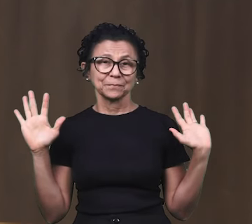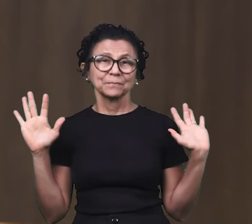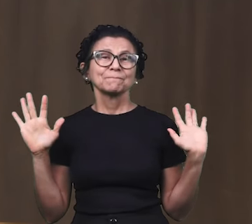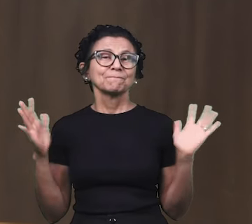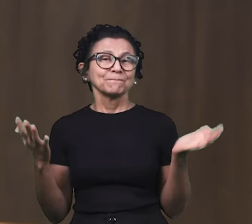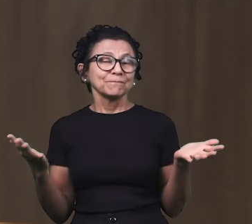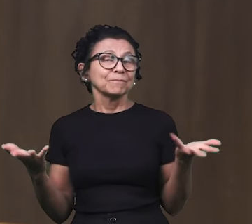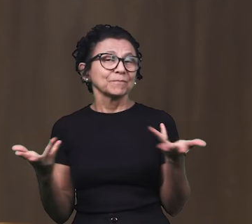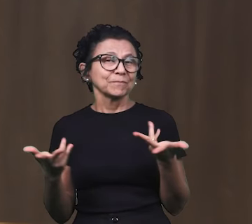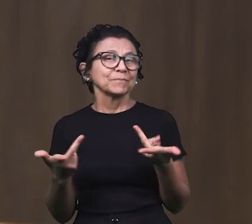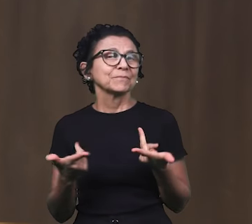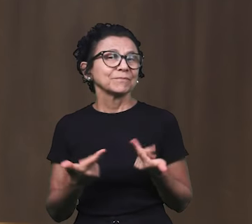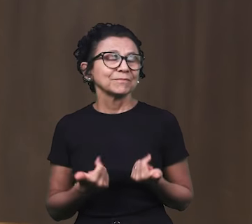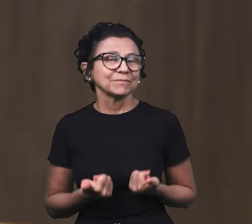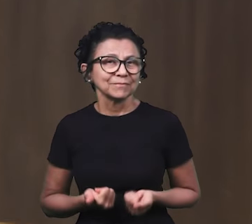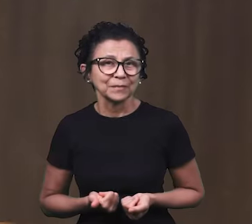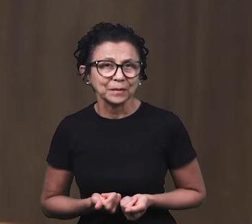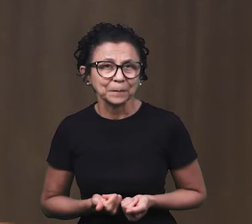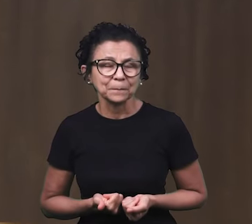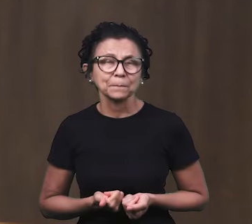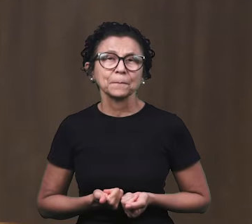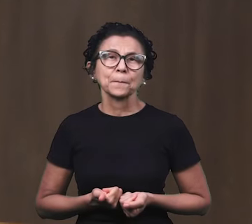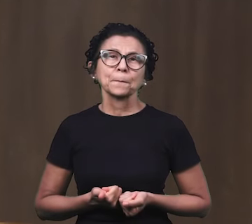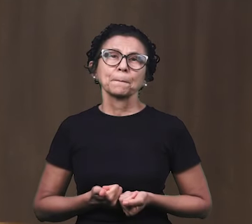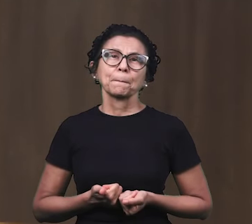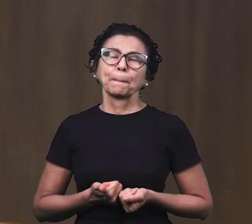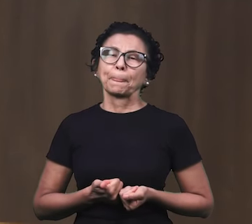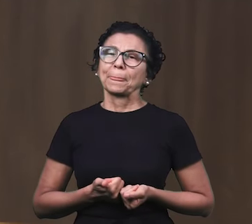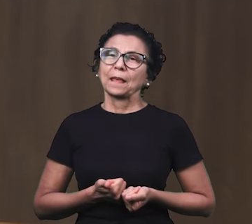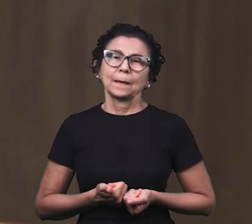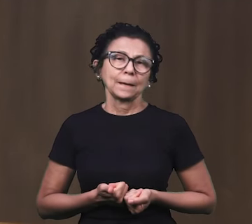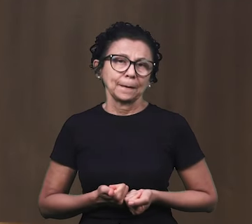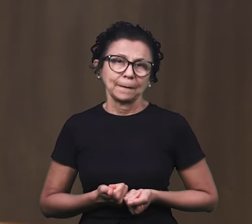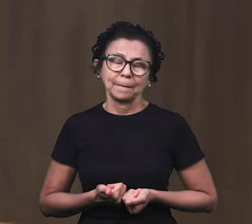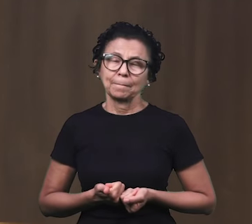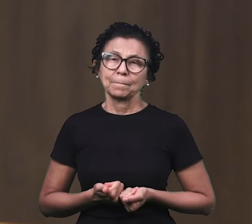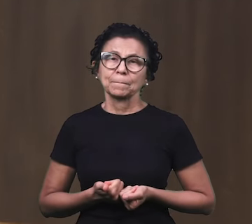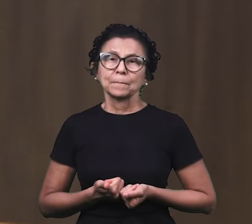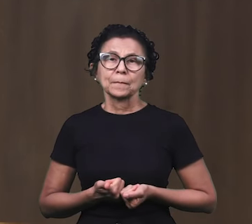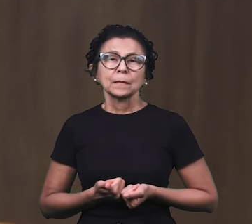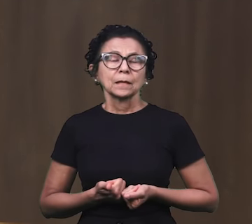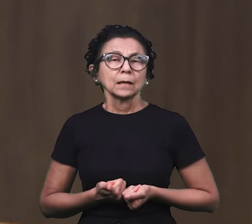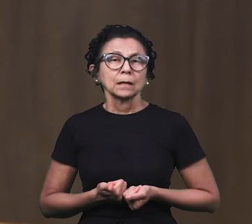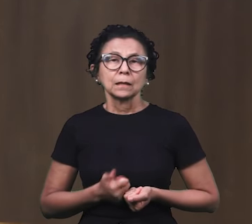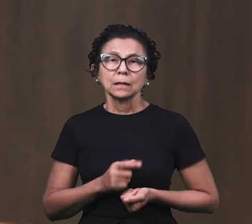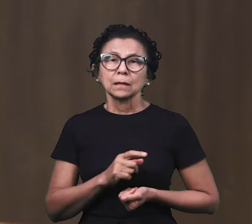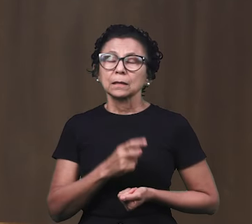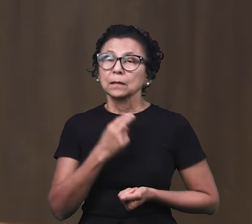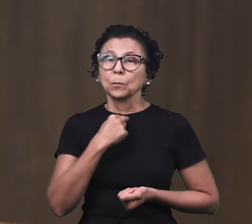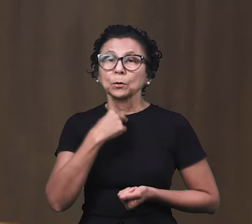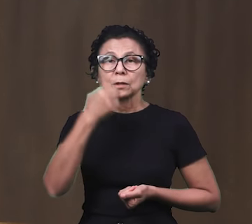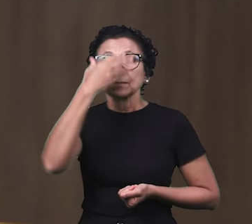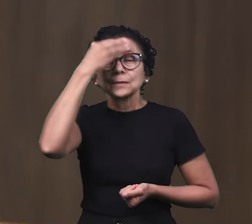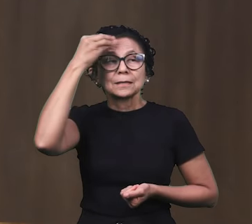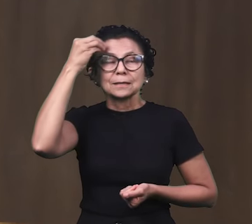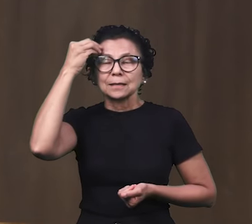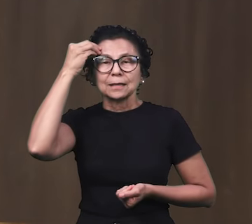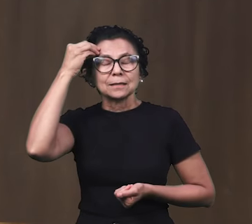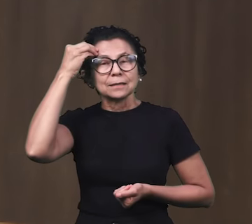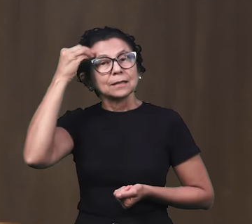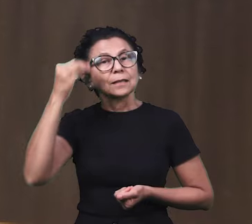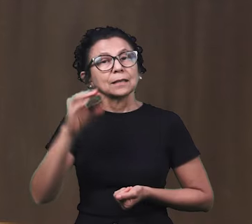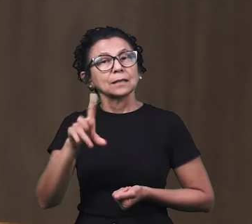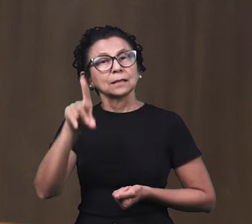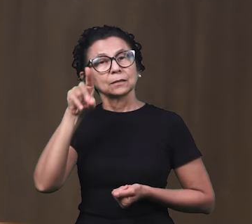não podemos esquecer aquilo que Jesus fez por nós. Por isso que Jesus, quando ele foi comer a última